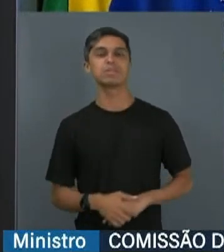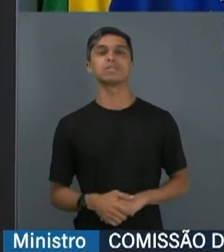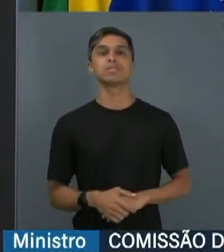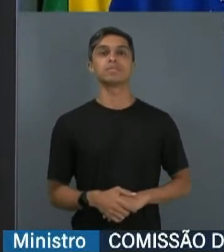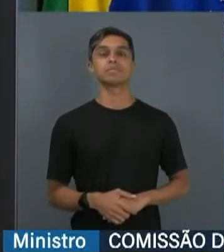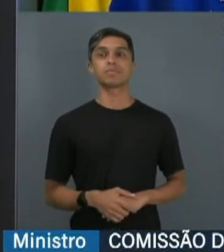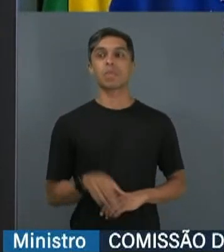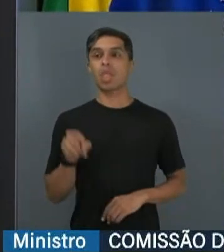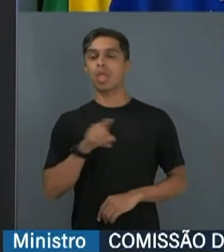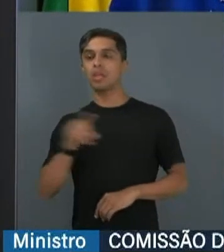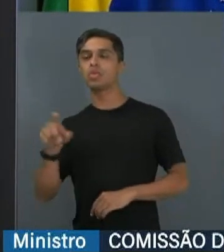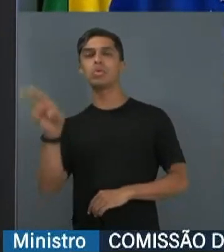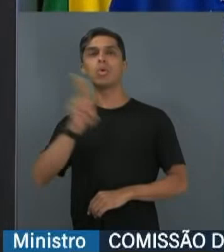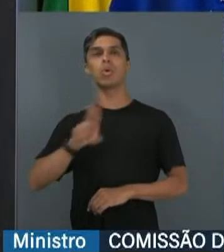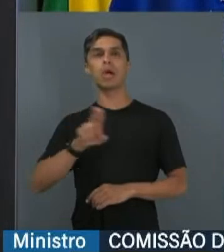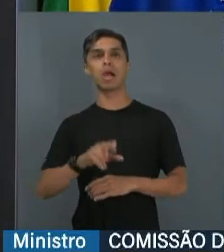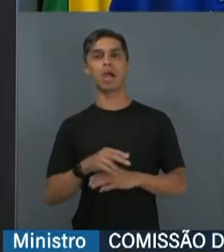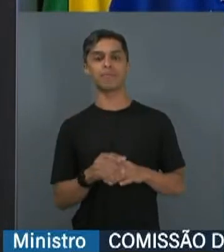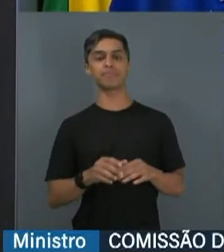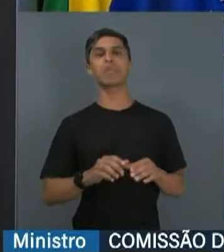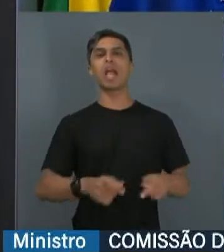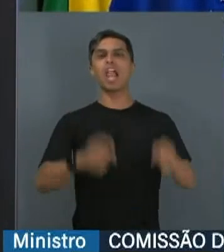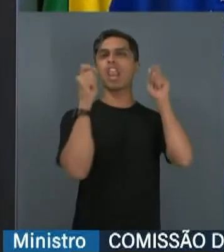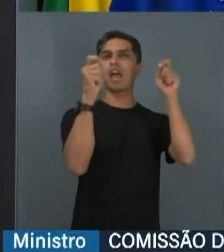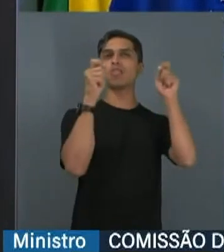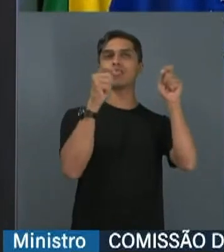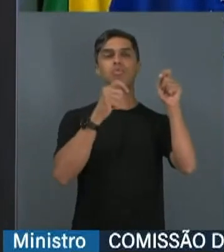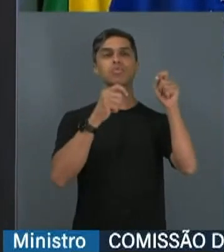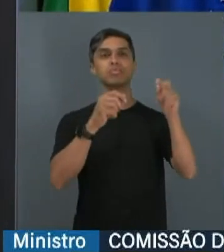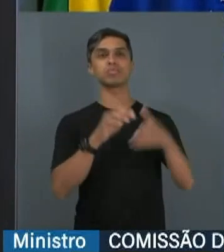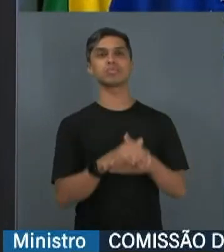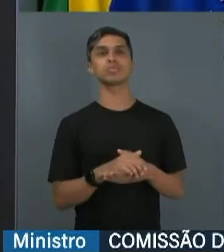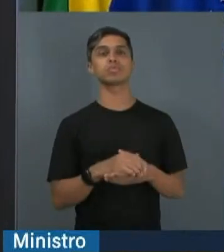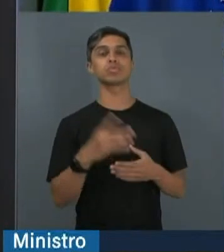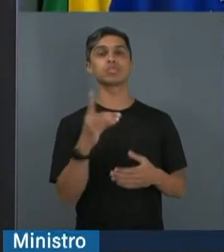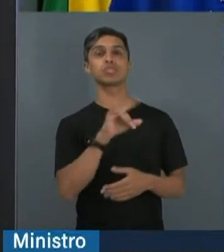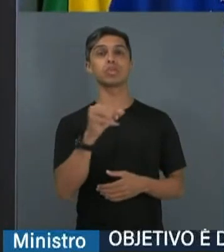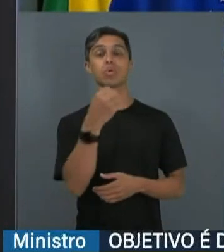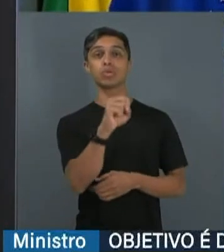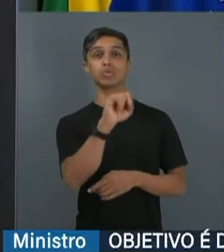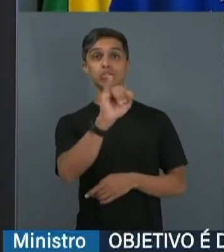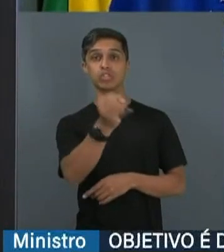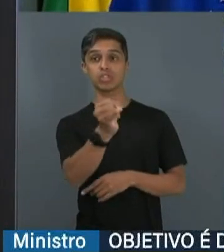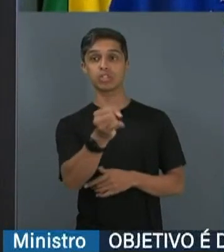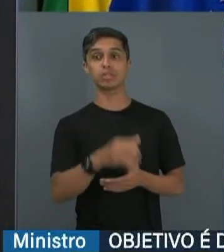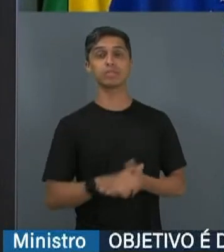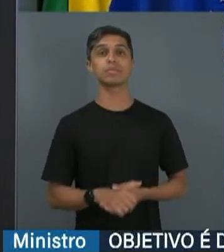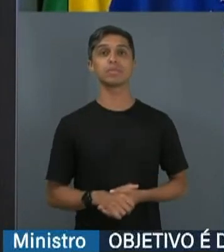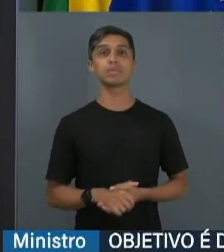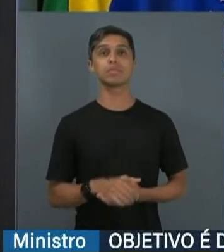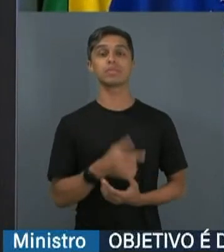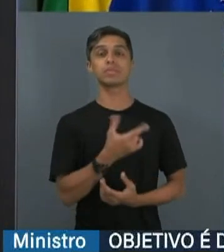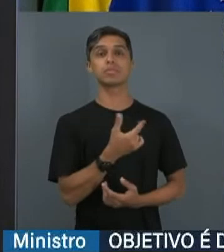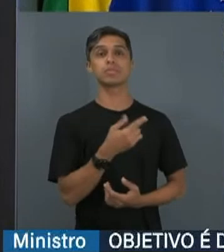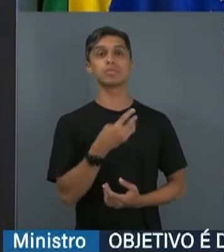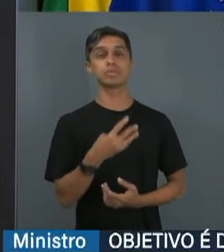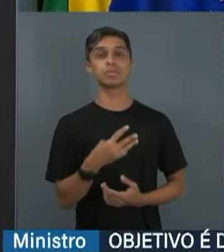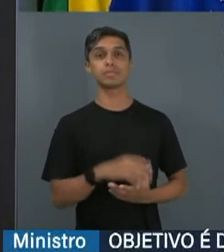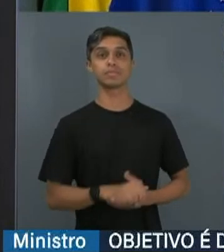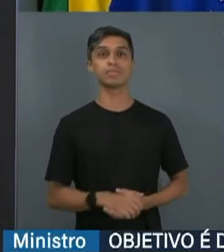que utilizaram de uma revolta popular, de um protesto no dia 8 de janeiro de